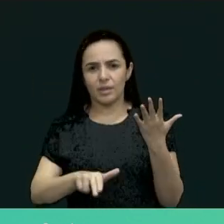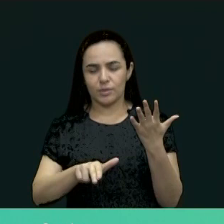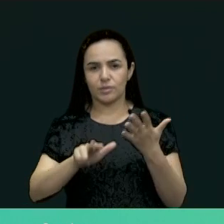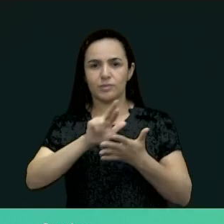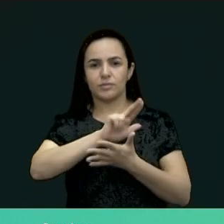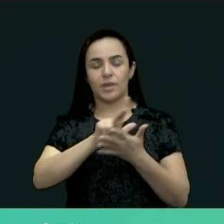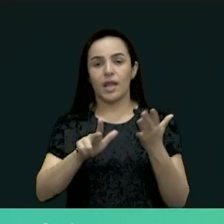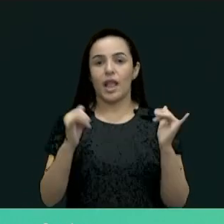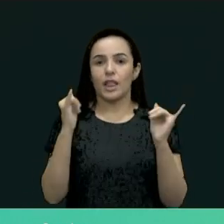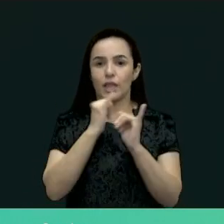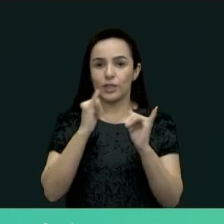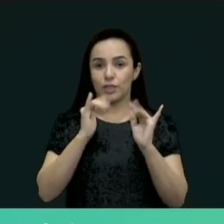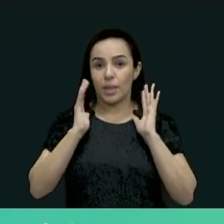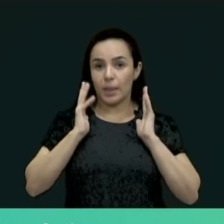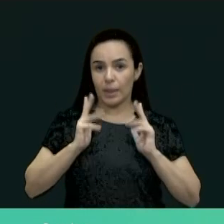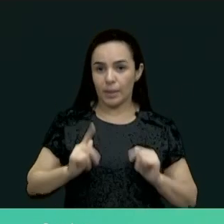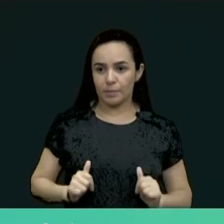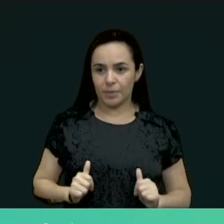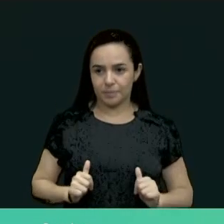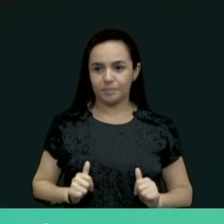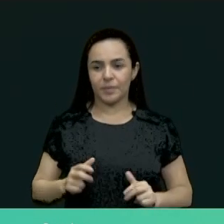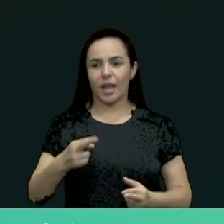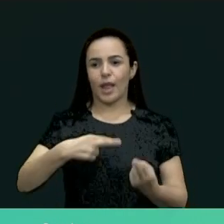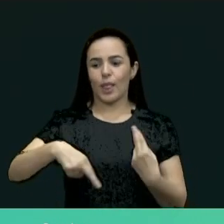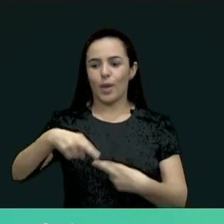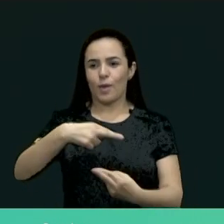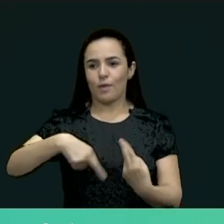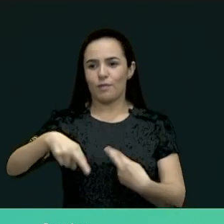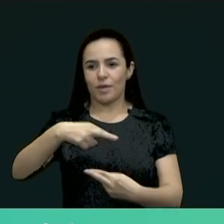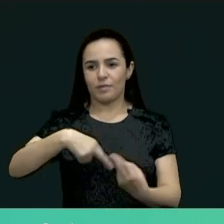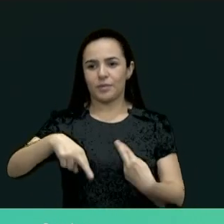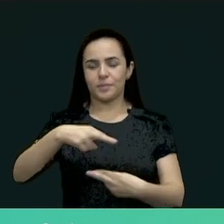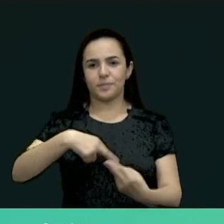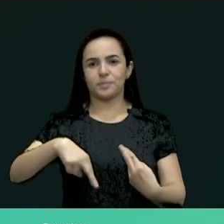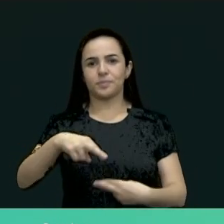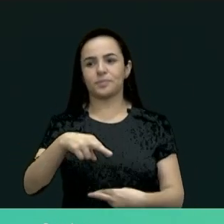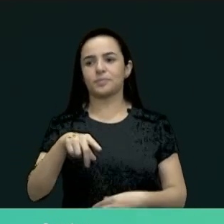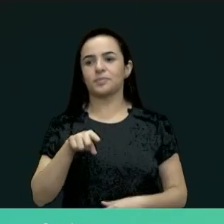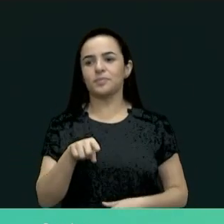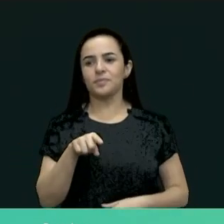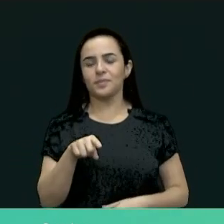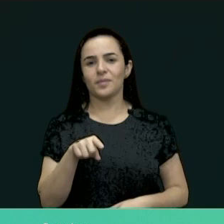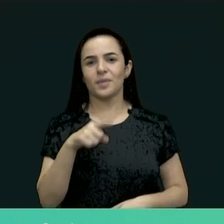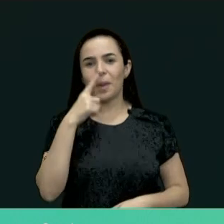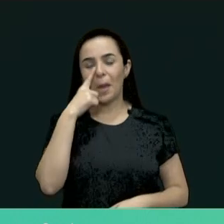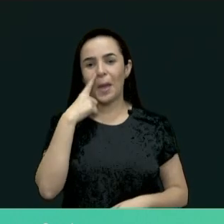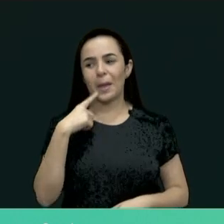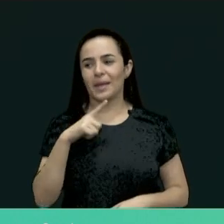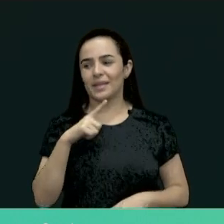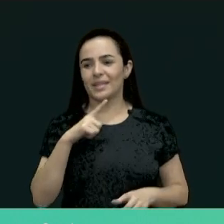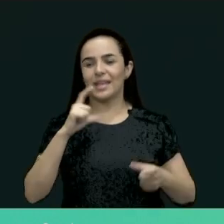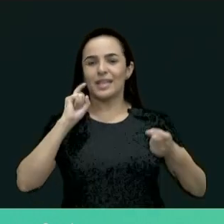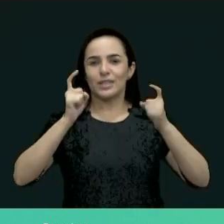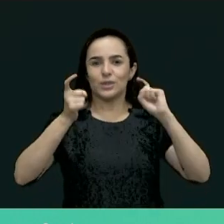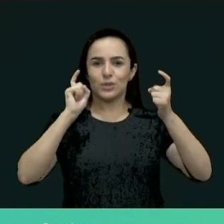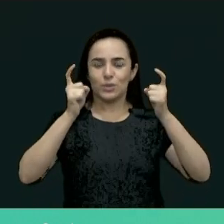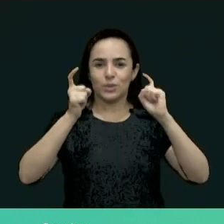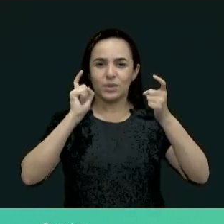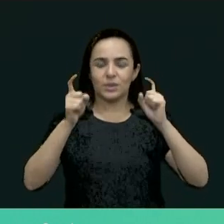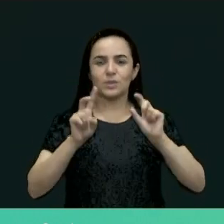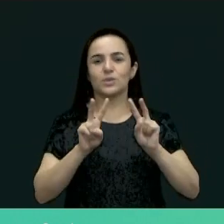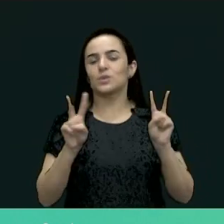Brasil possui. Então, em primeiro lugar, vamos falar em que contexto essa discussão está inserida.